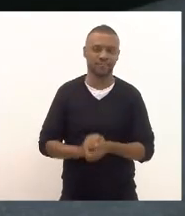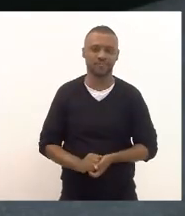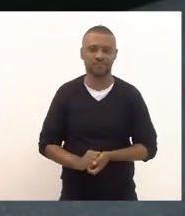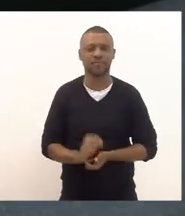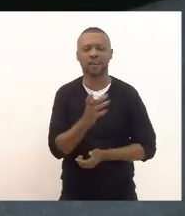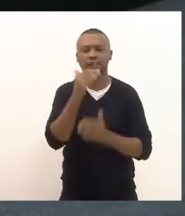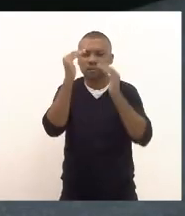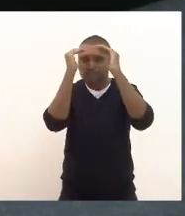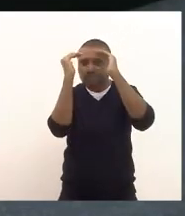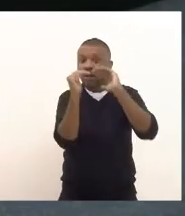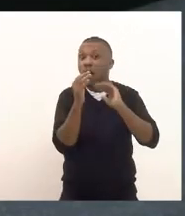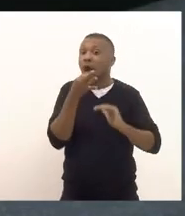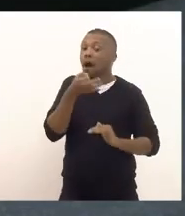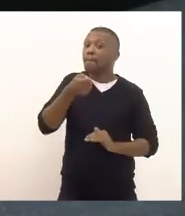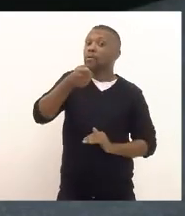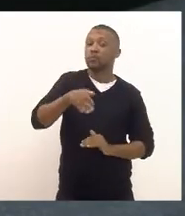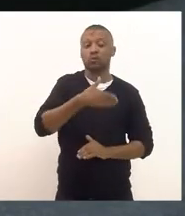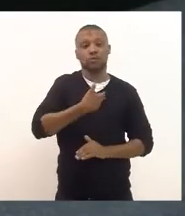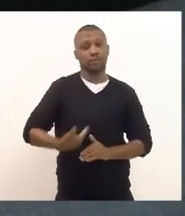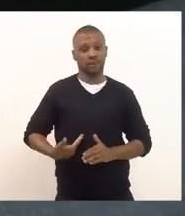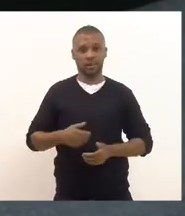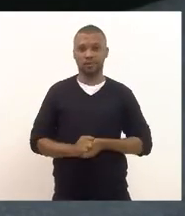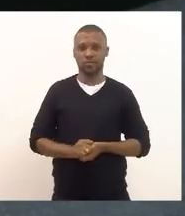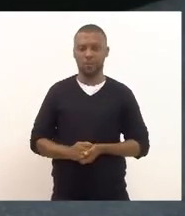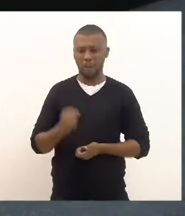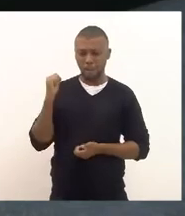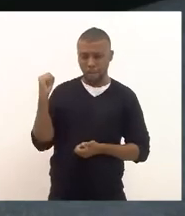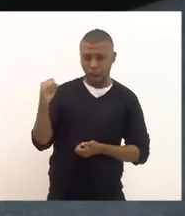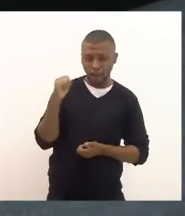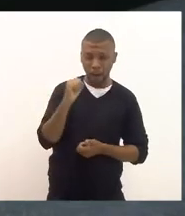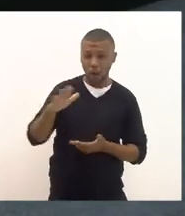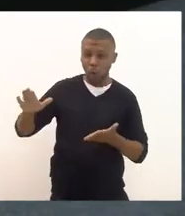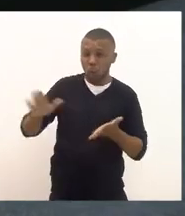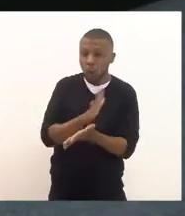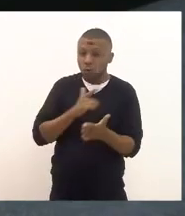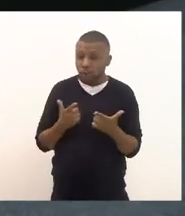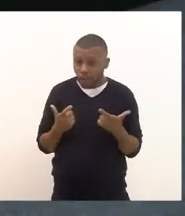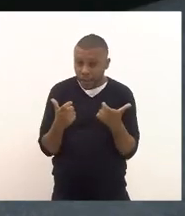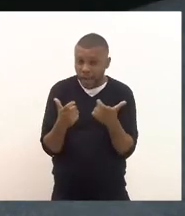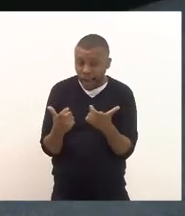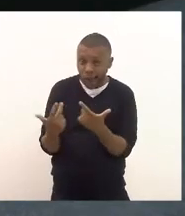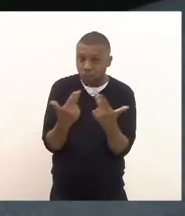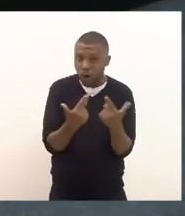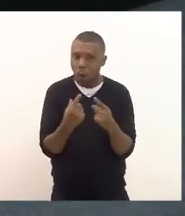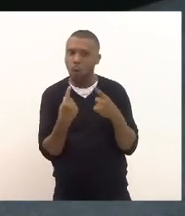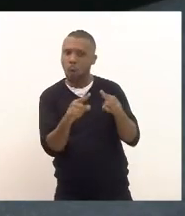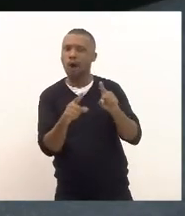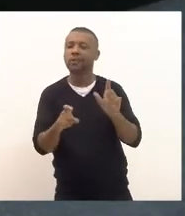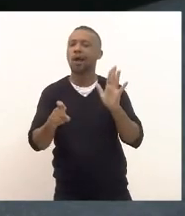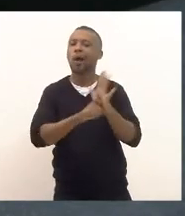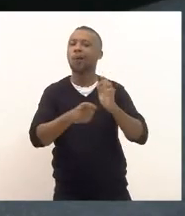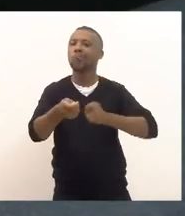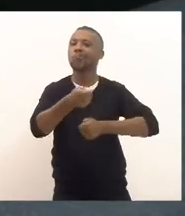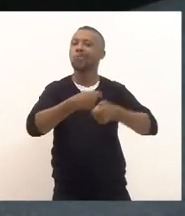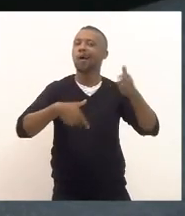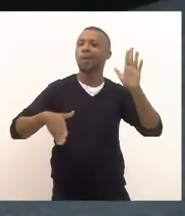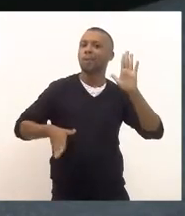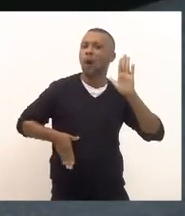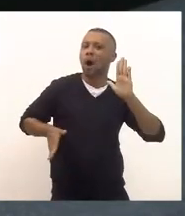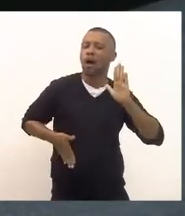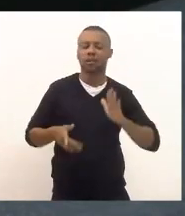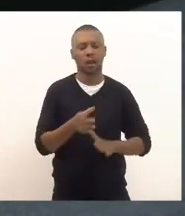dizendo a posição do governo não acha assina numa guerra que enfrentamos conto narcotráfico contra os